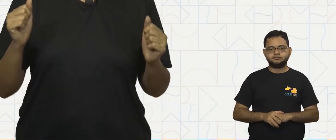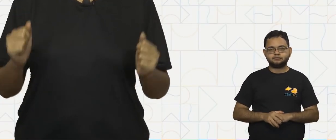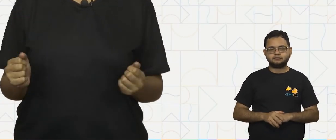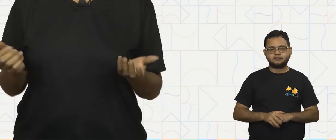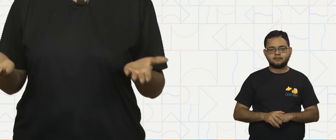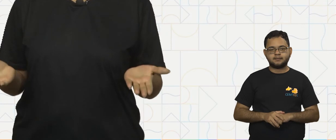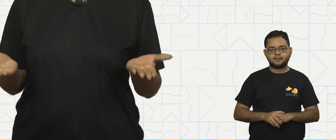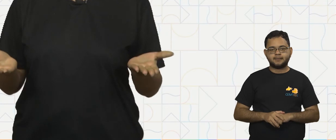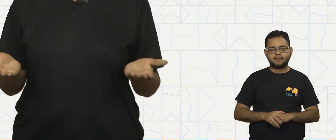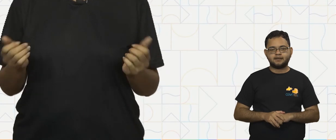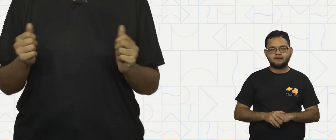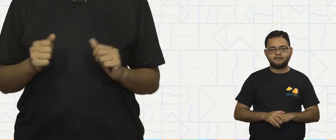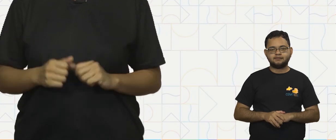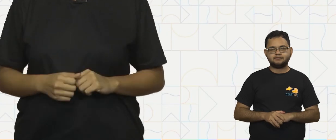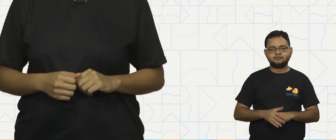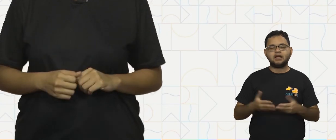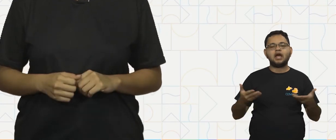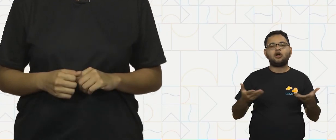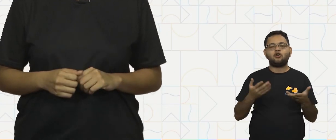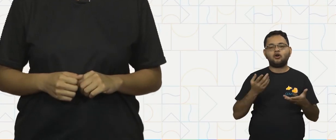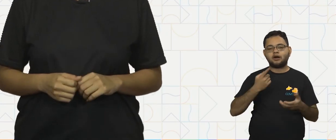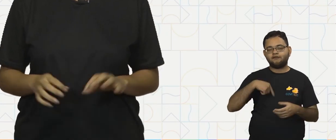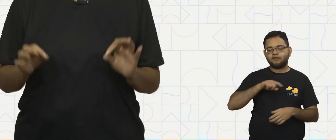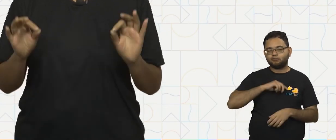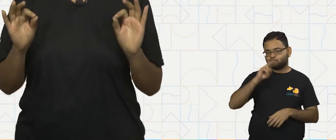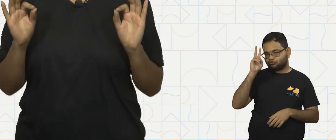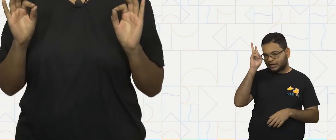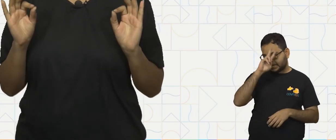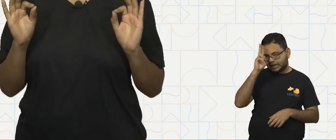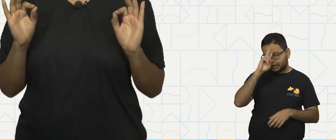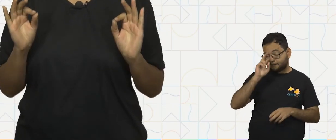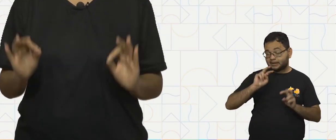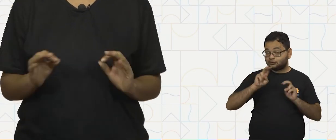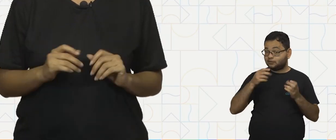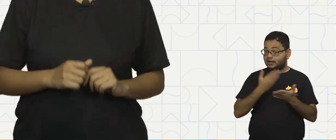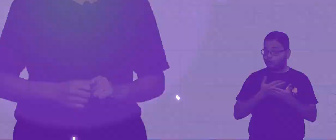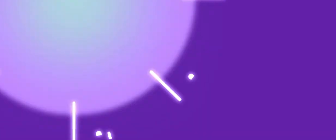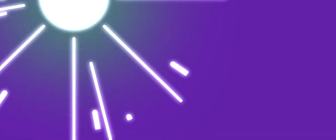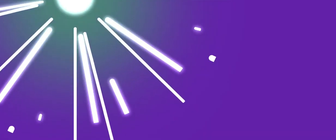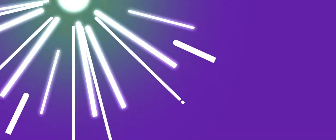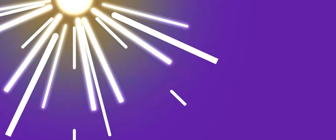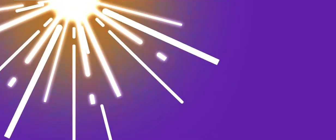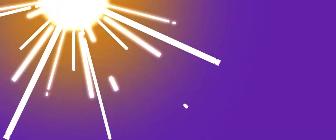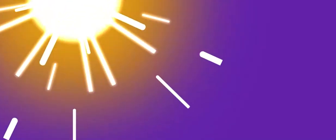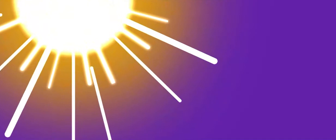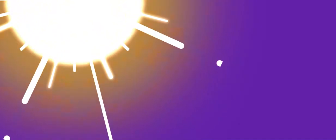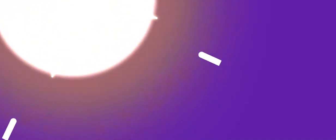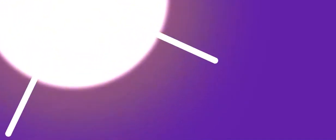Agora, vamos lembrar um pouco do que vimos na aula de hoje. Chegou a hora da revisão.